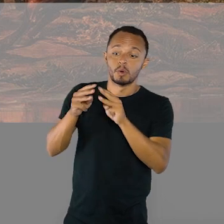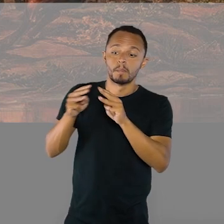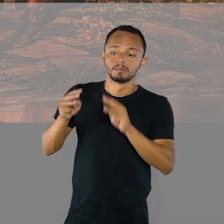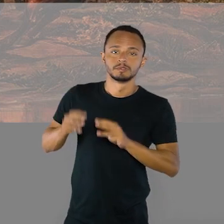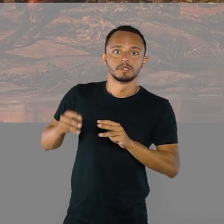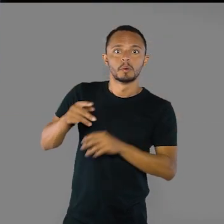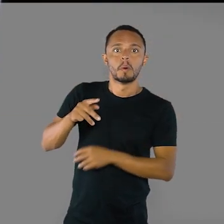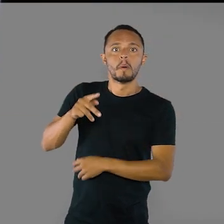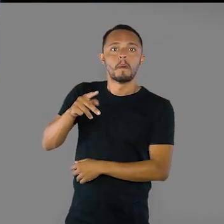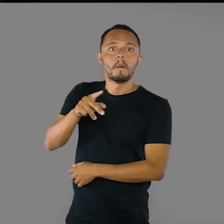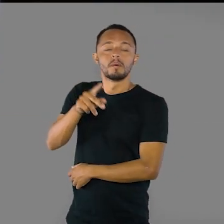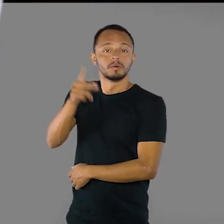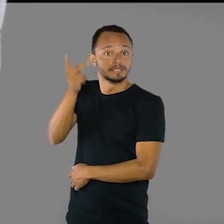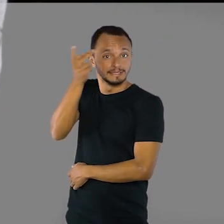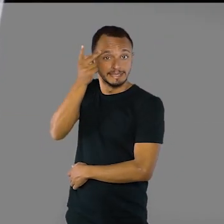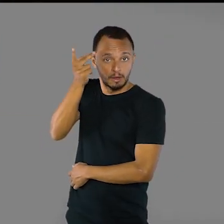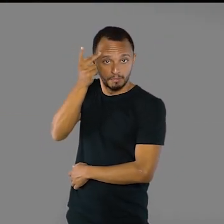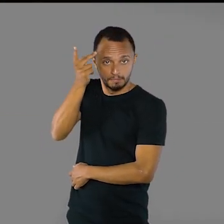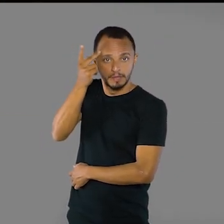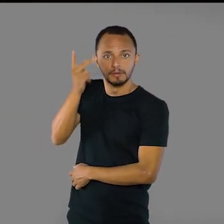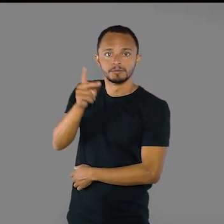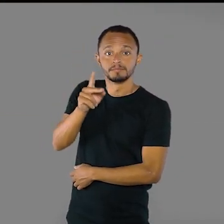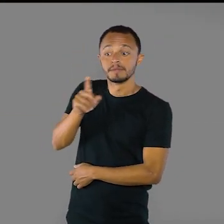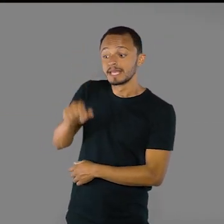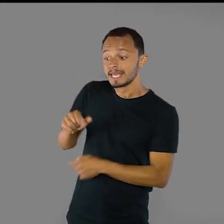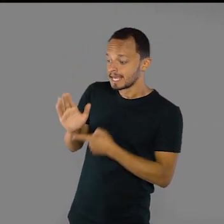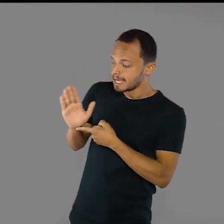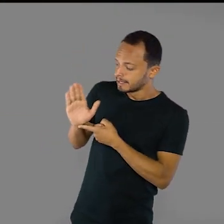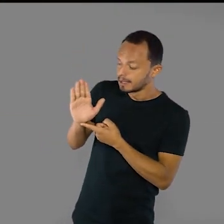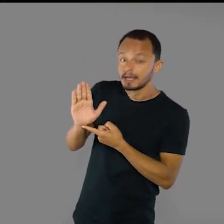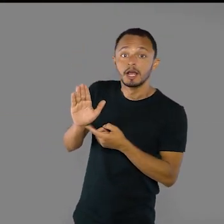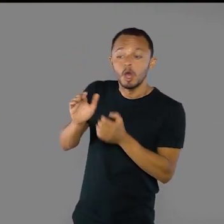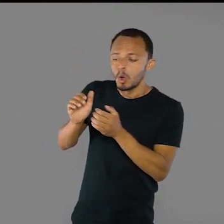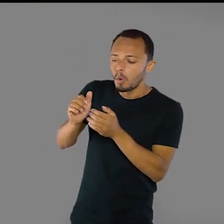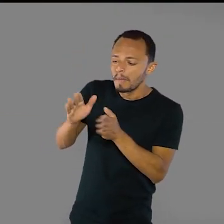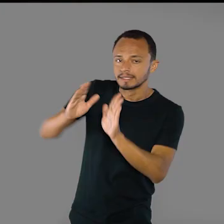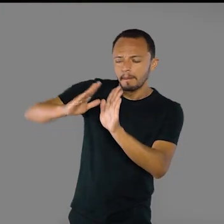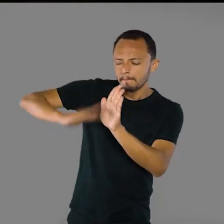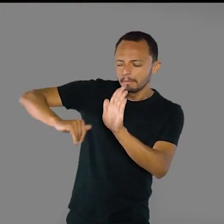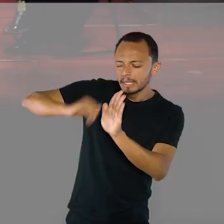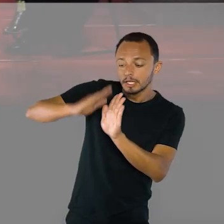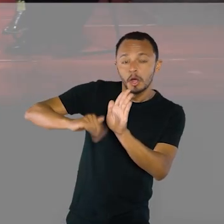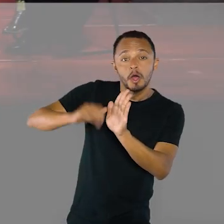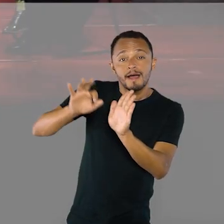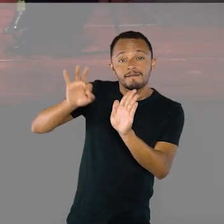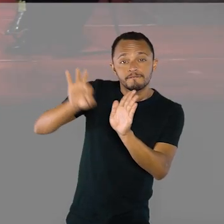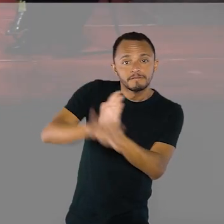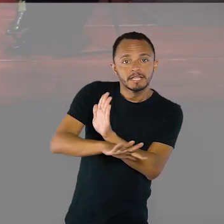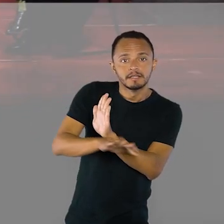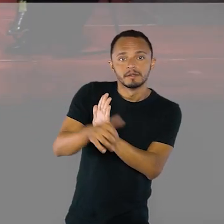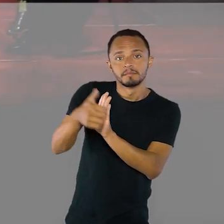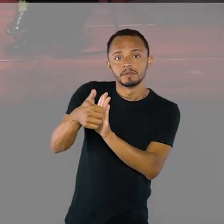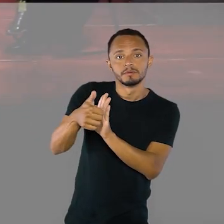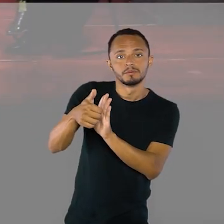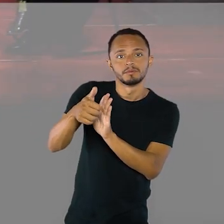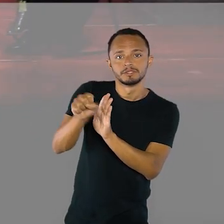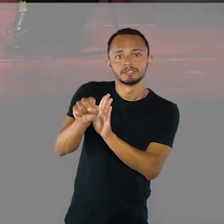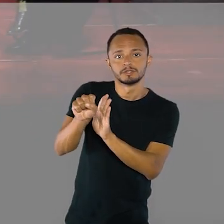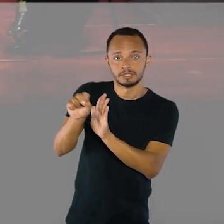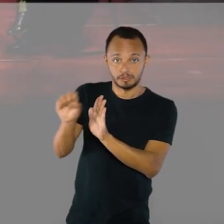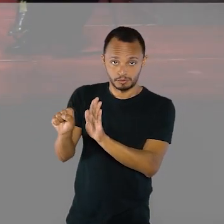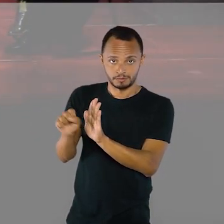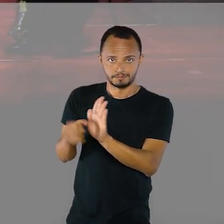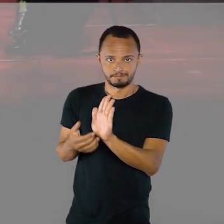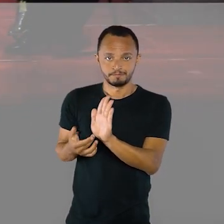Essa tela fica pronta em 1888. Antes de falarmos dela, o que pode virar? Eu